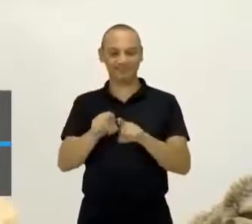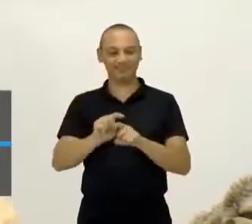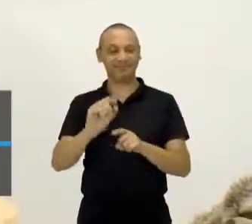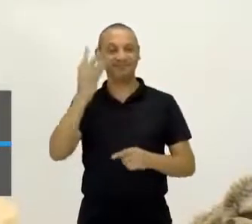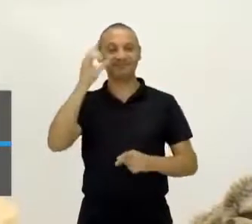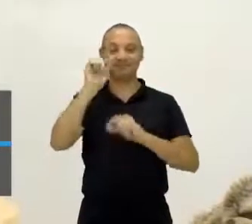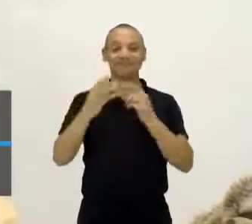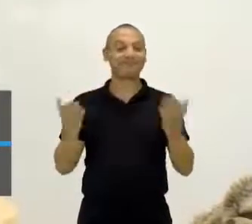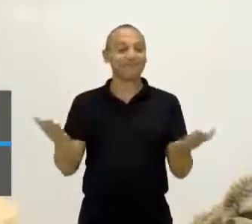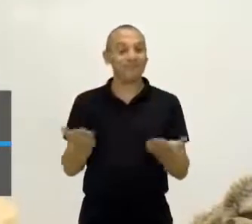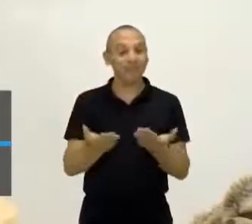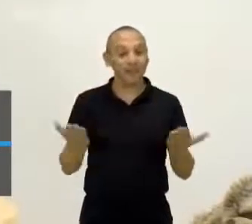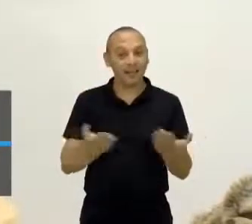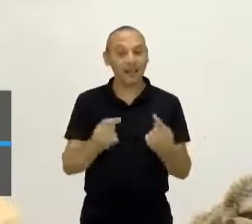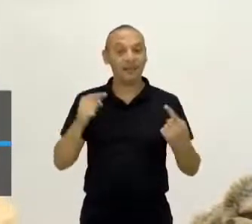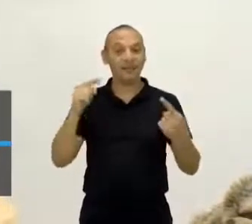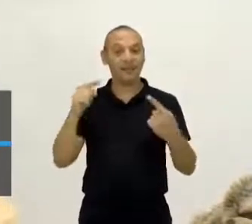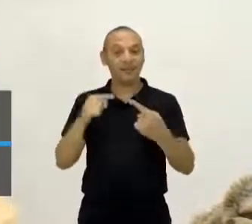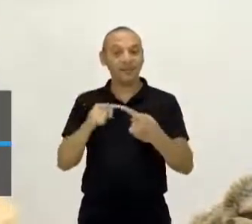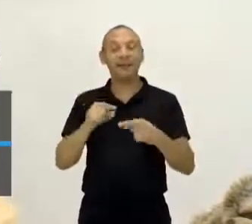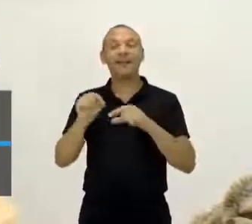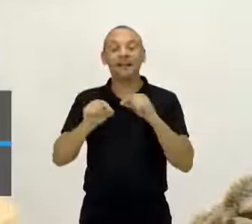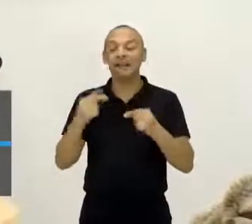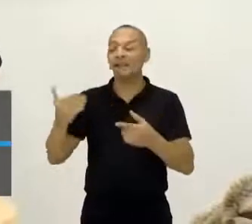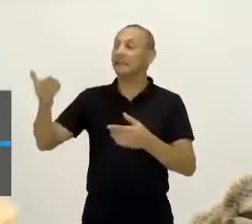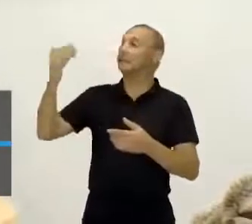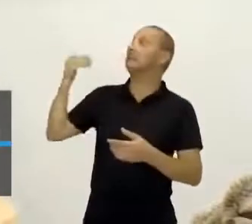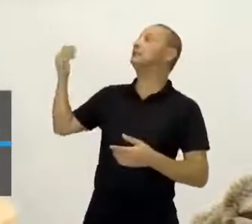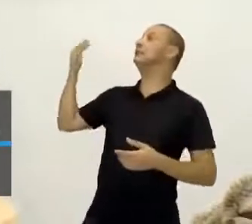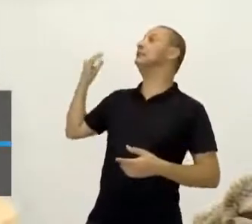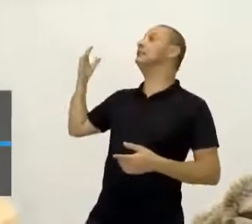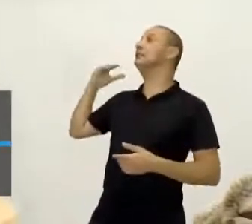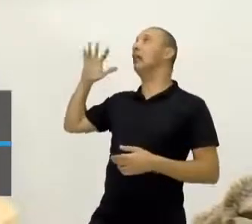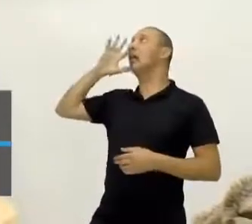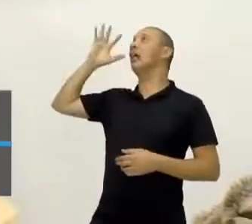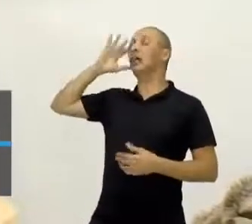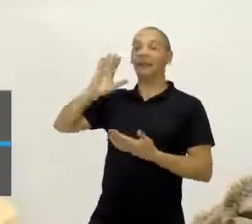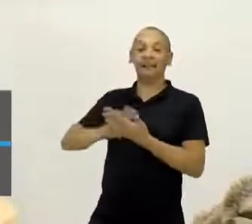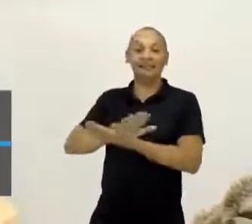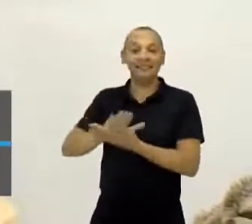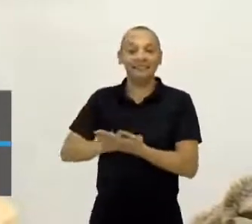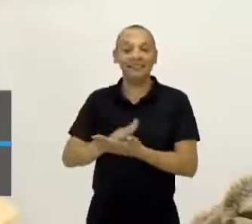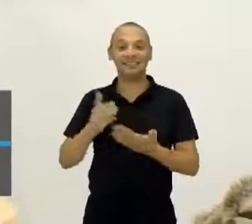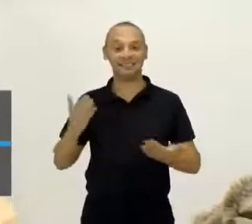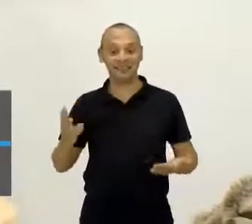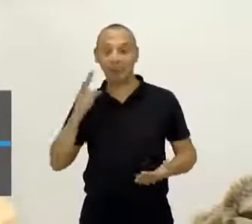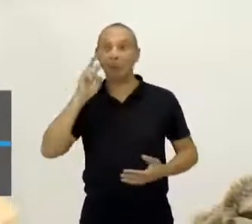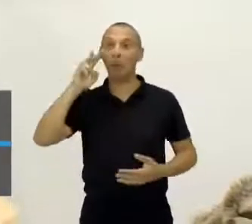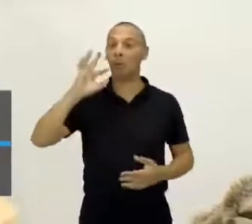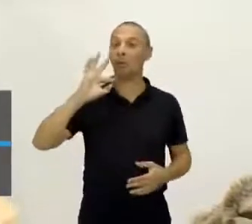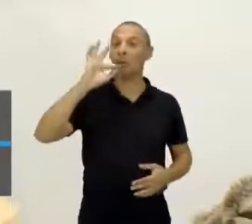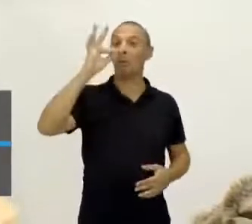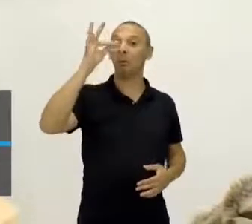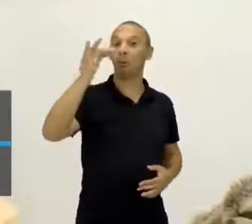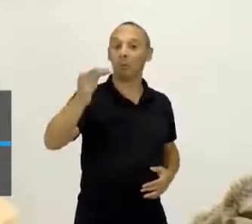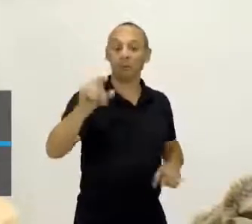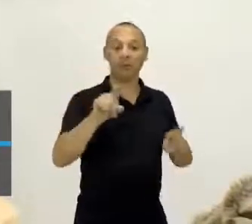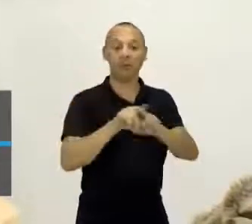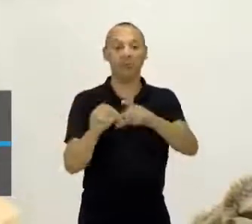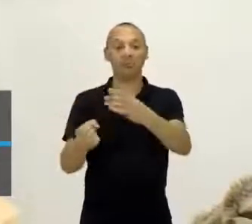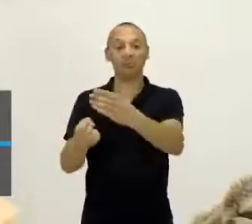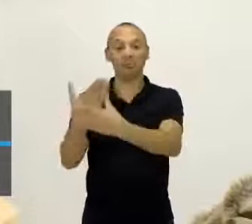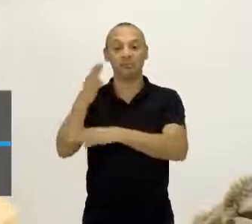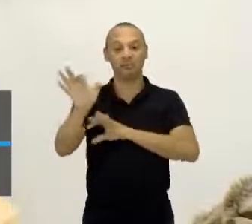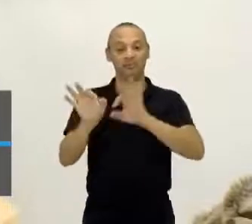acontece agora era o que a gente nem imaginava que pudesse acontecer. Sim. E olha que visão, né? De quem produziu, né? De